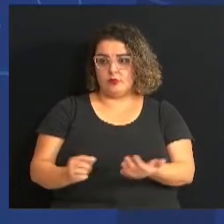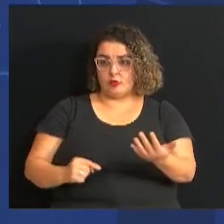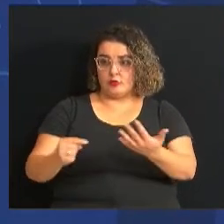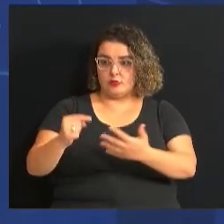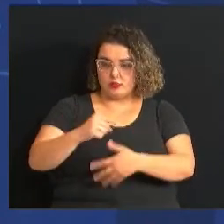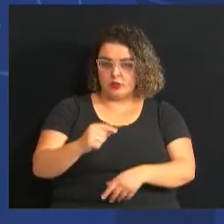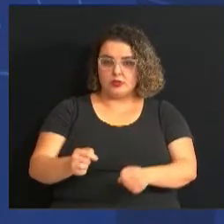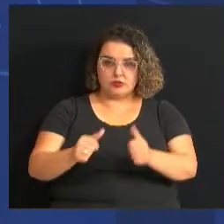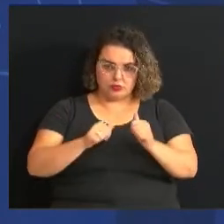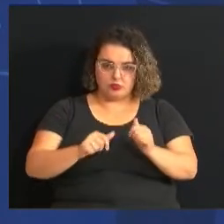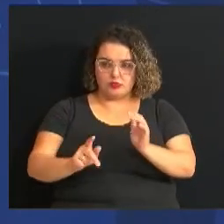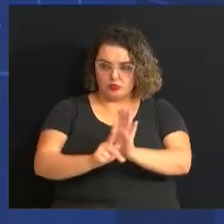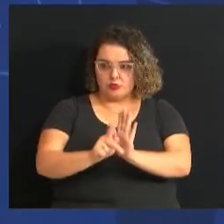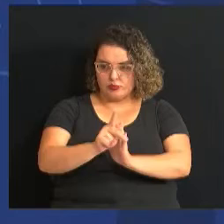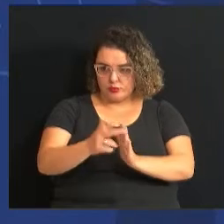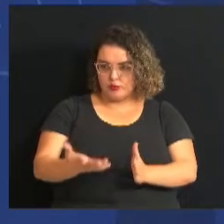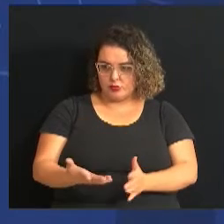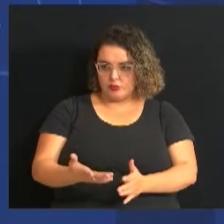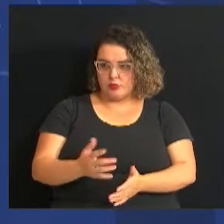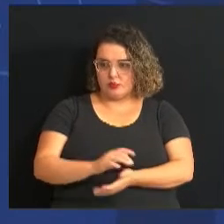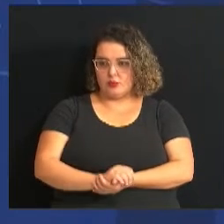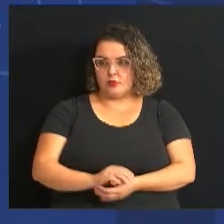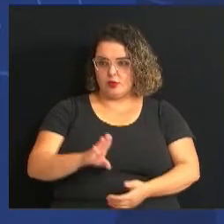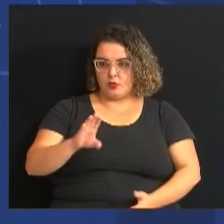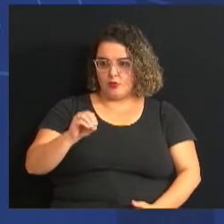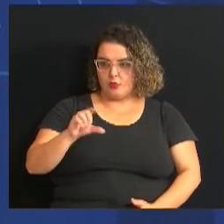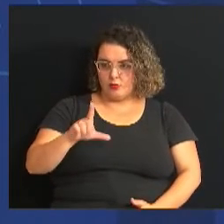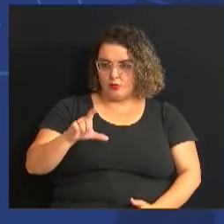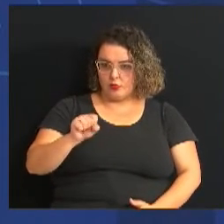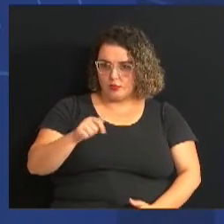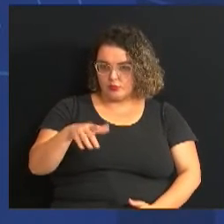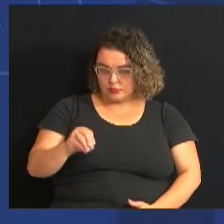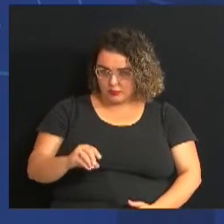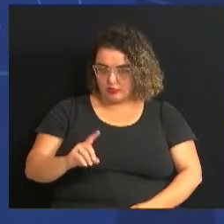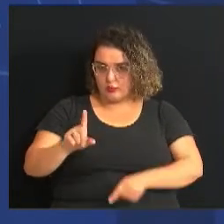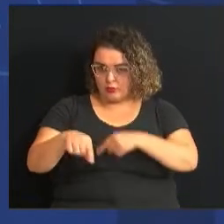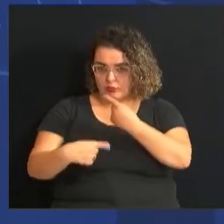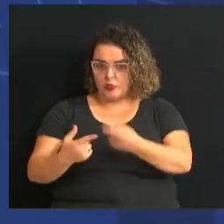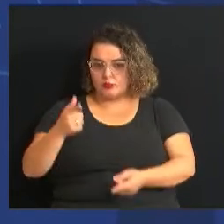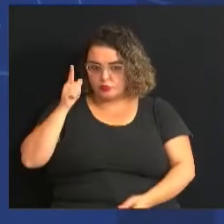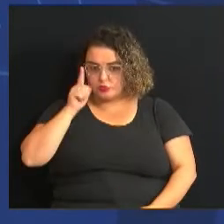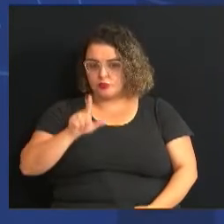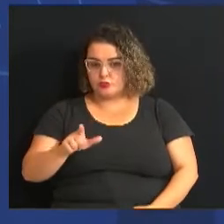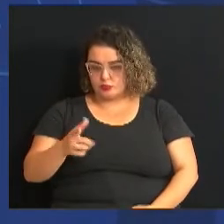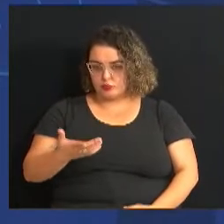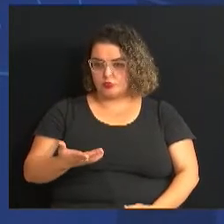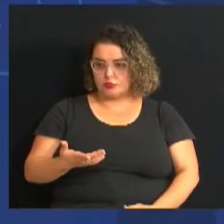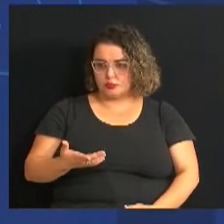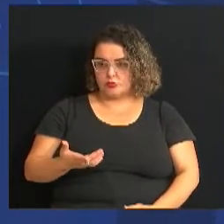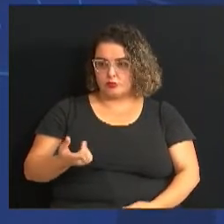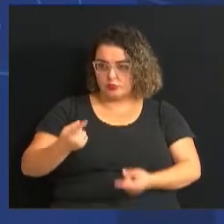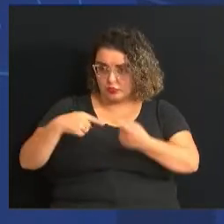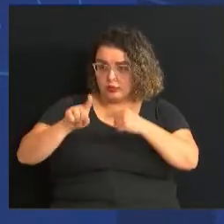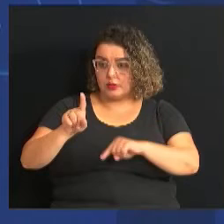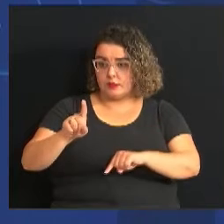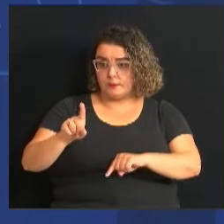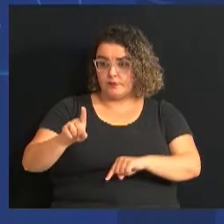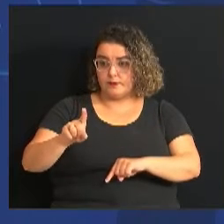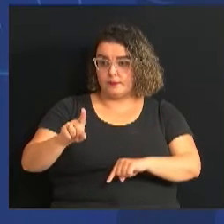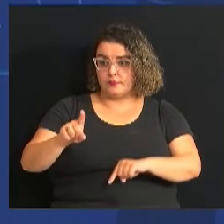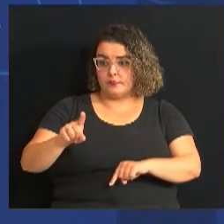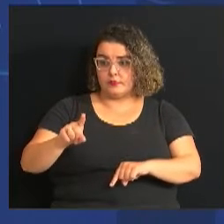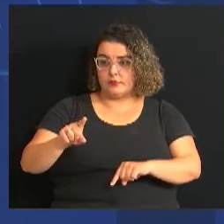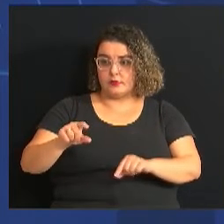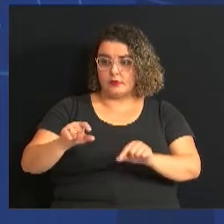dos projetos é o bolsão. O outro nós conseguimos obter sucesso, que foi a retirada da